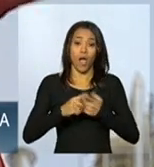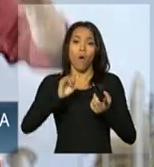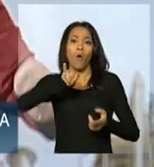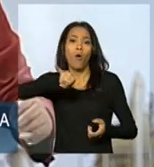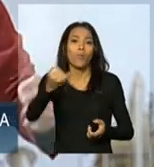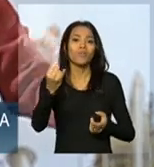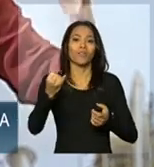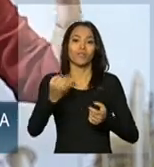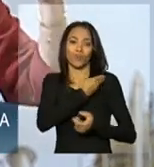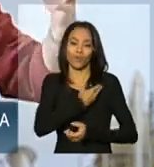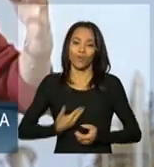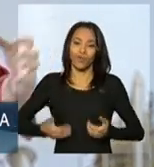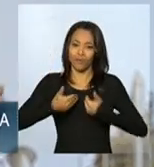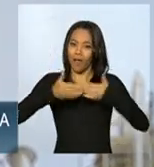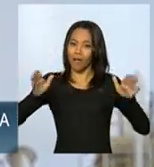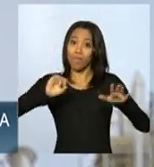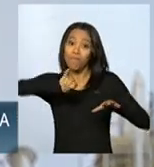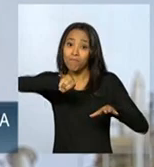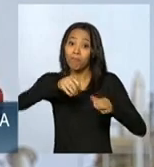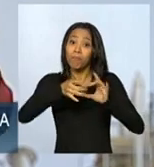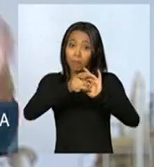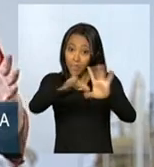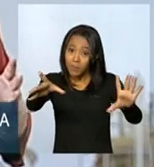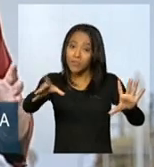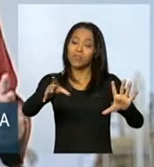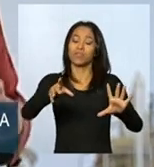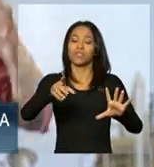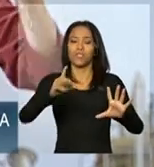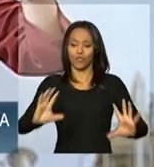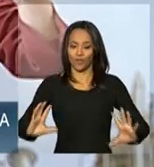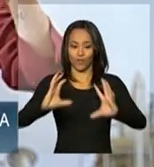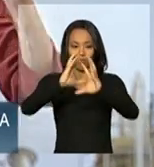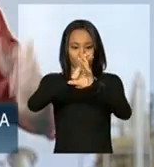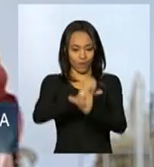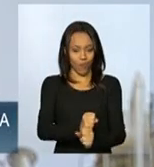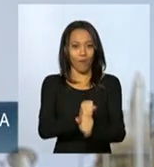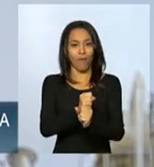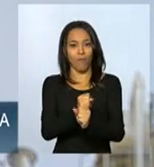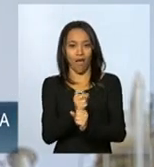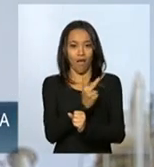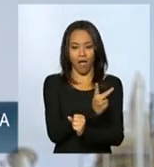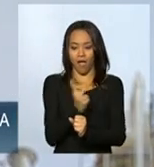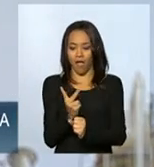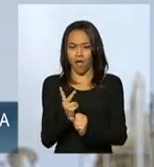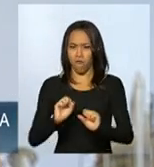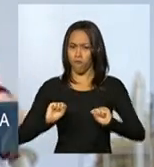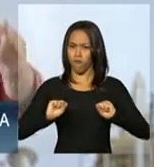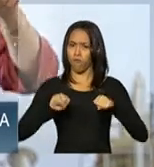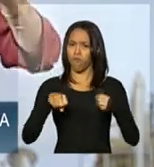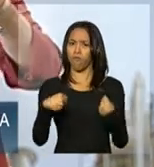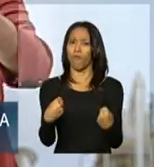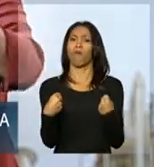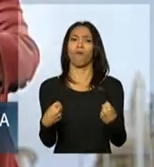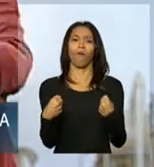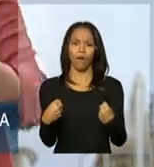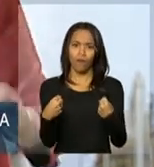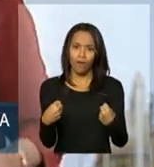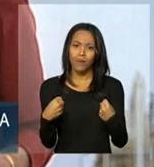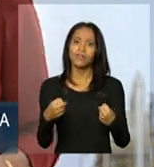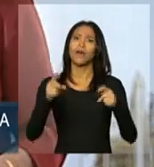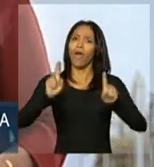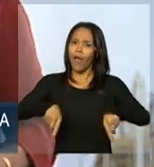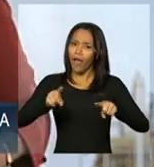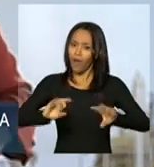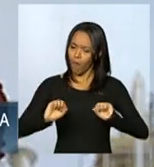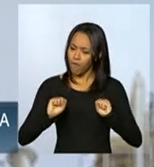três coisas, elas são e somam uma espécie de arco de força. É esse arco